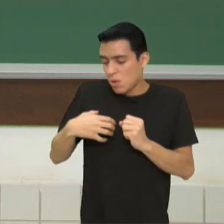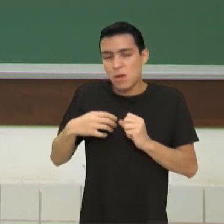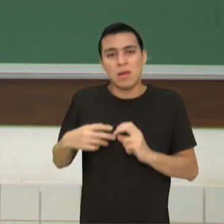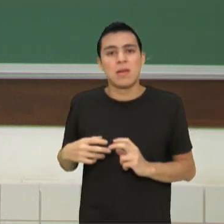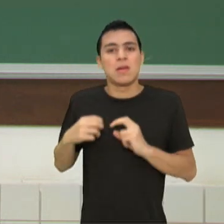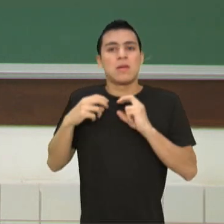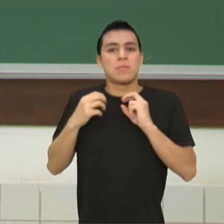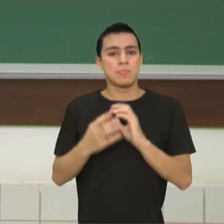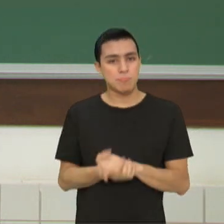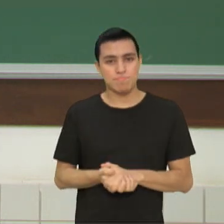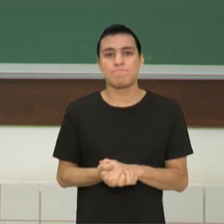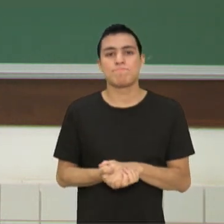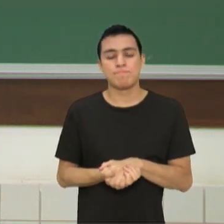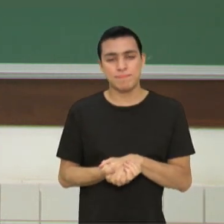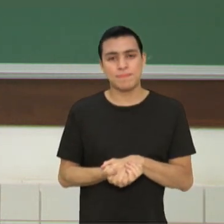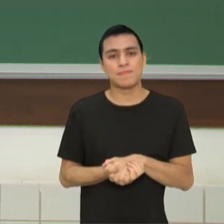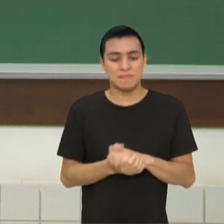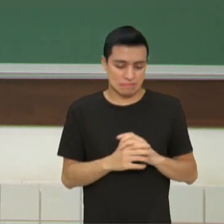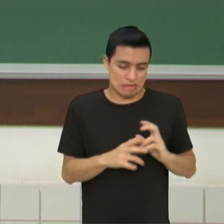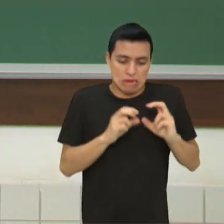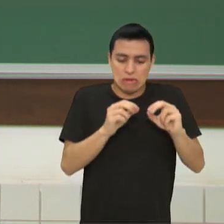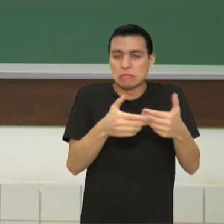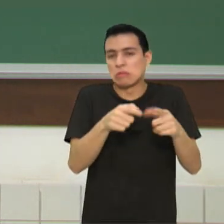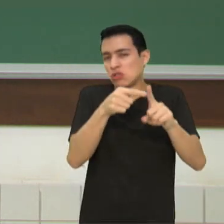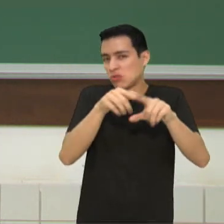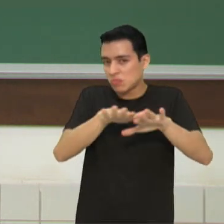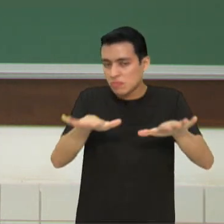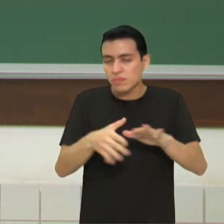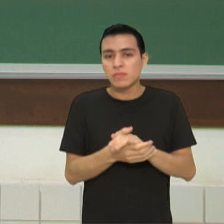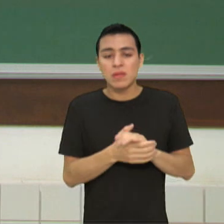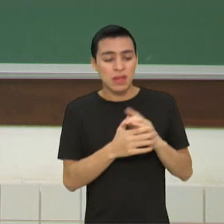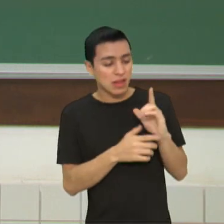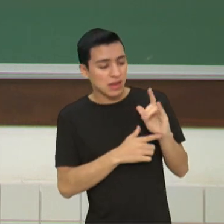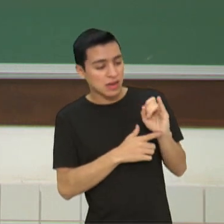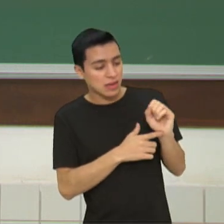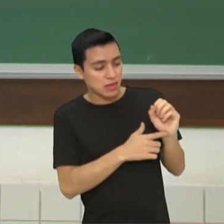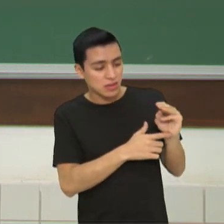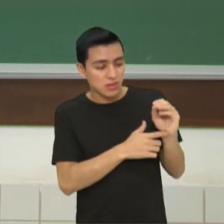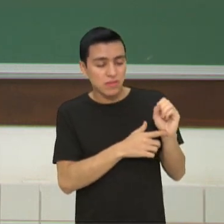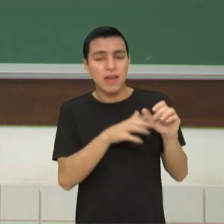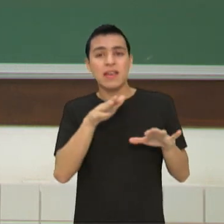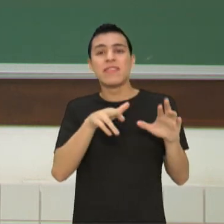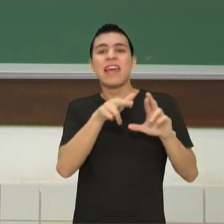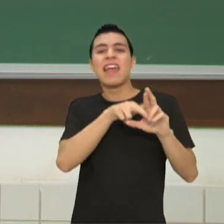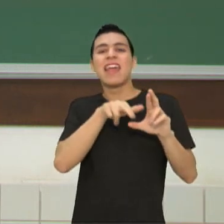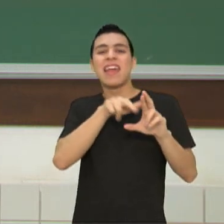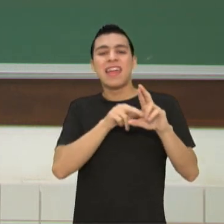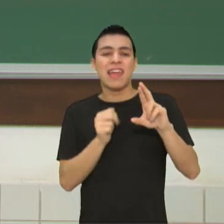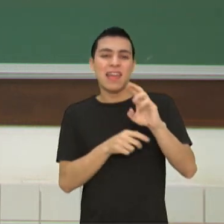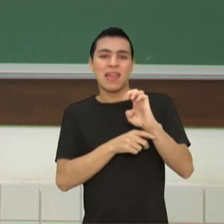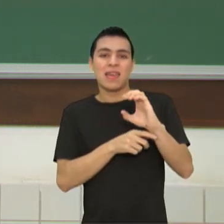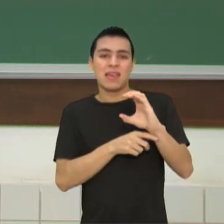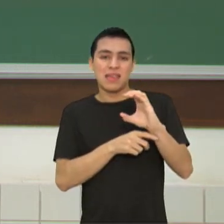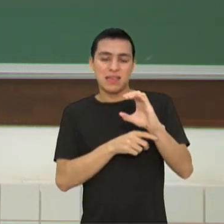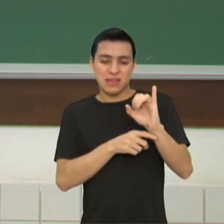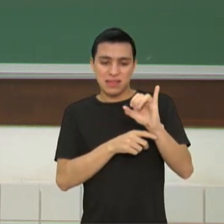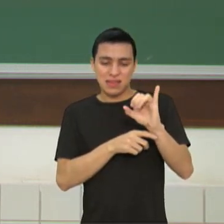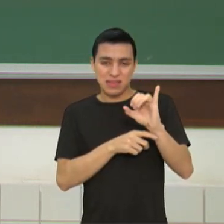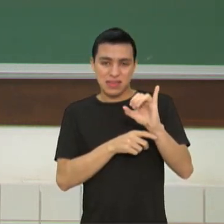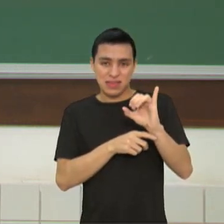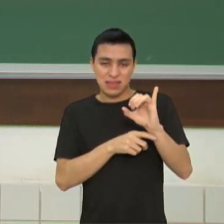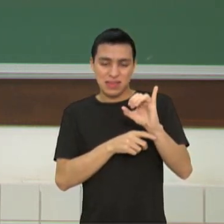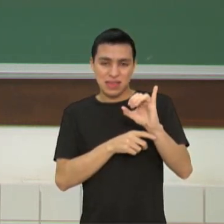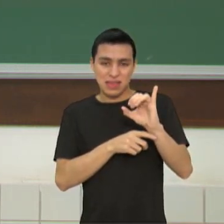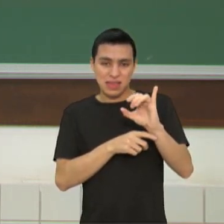câncer. Certo? Agora, algumas vezes os lisossomos também fazem reciclagem. Algumas organelas estão